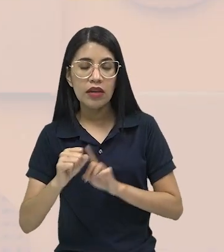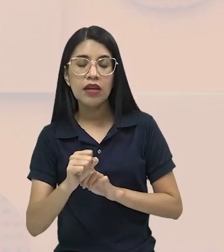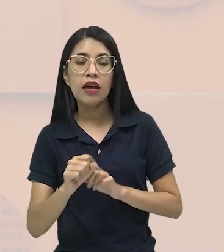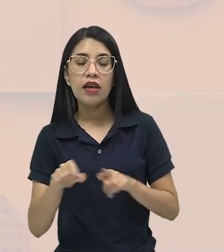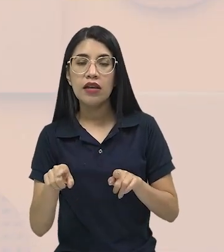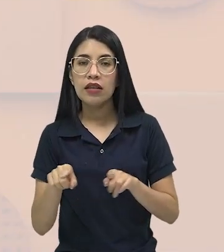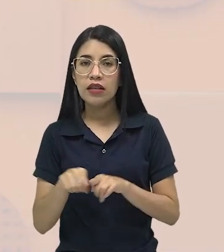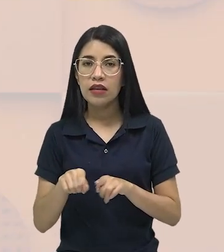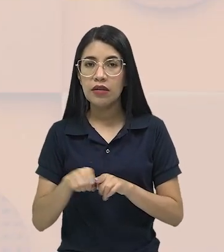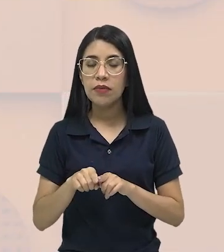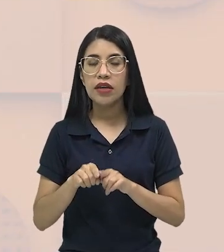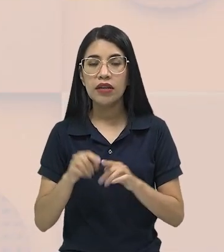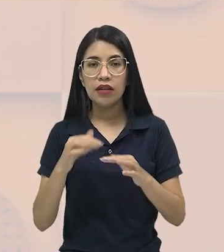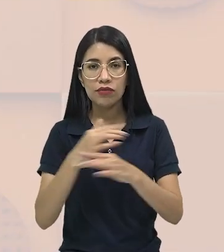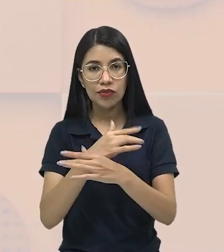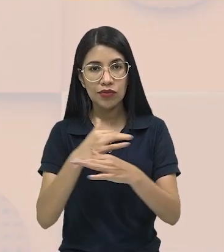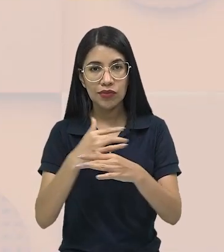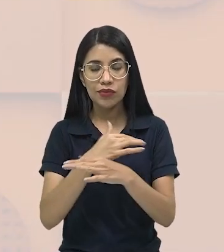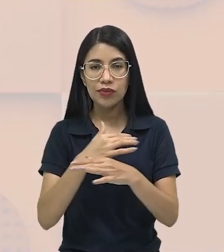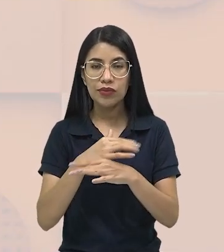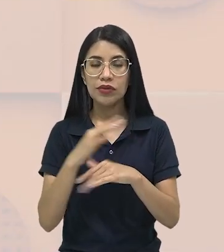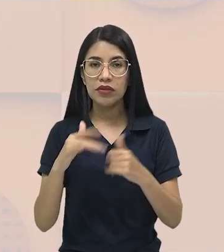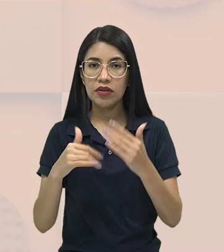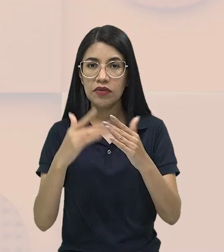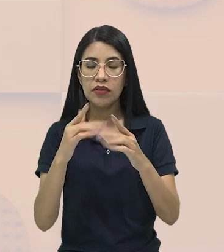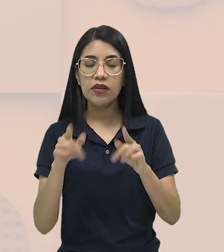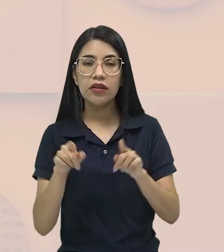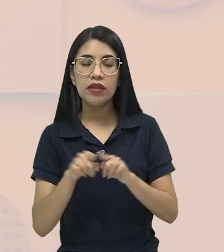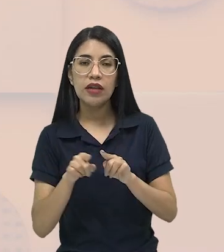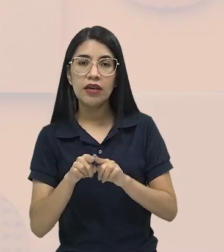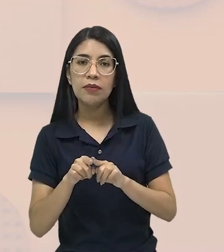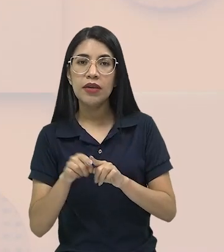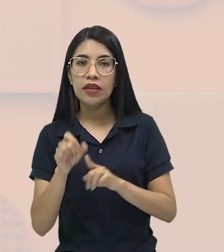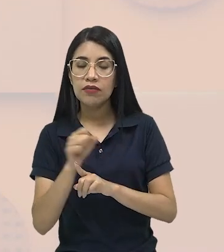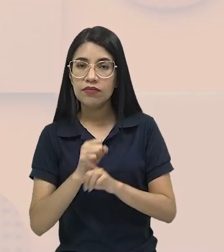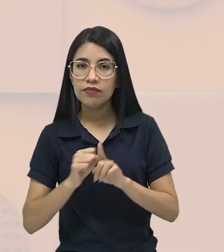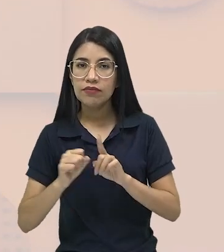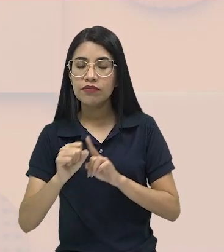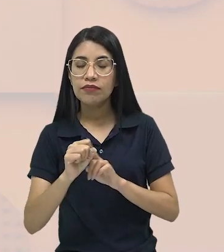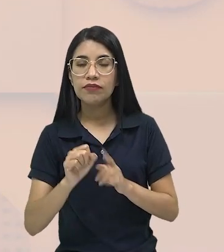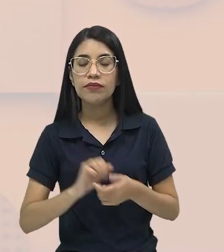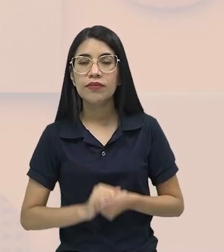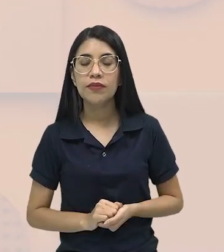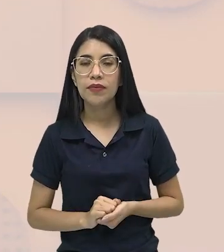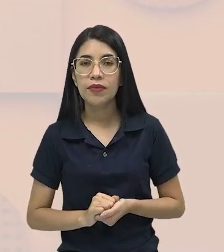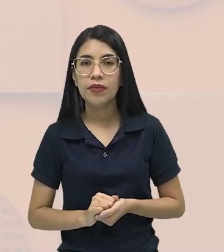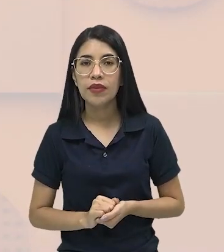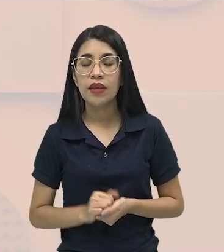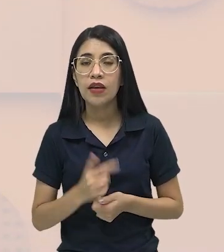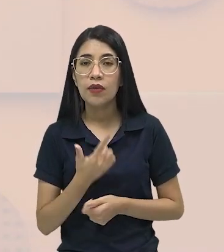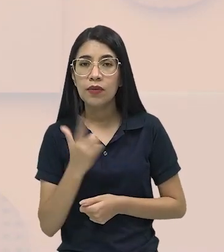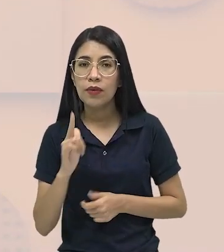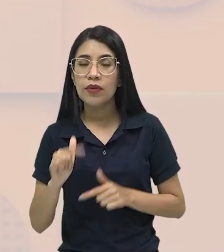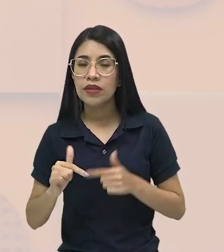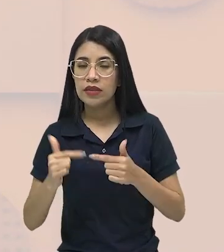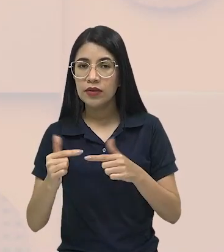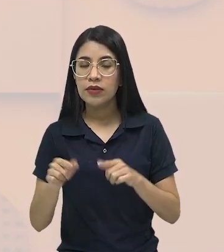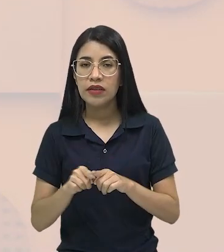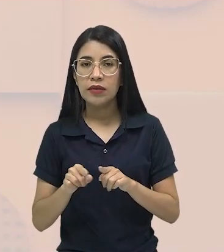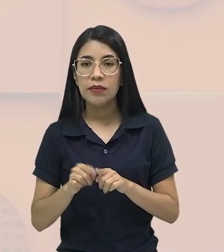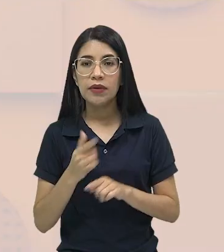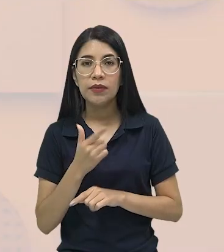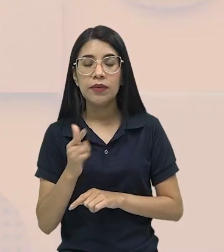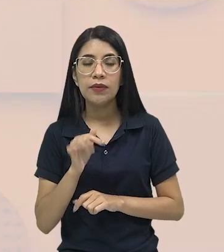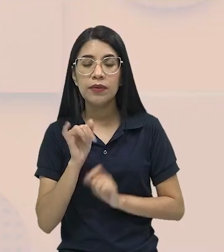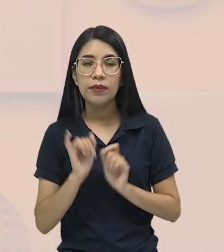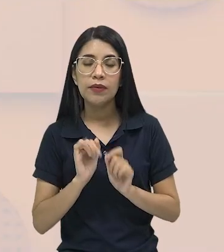social, temos desenvolvimento urbano, né, temos desenvolvimento social. Outra ação, vou já entrar, né,